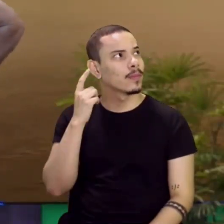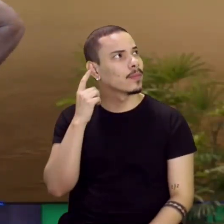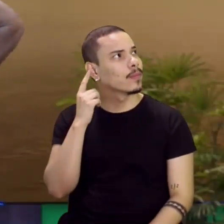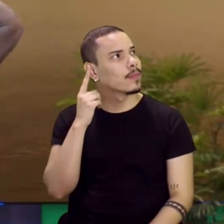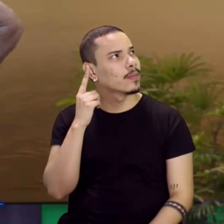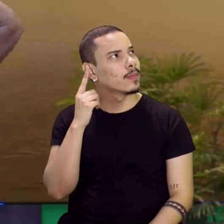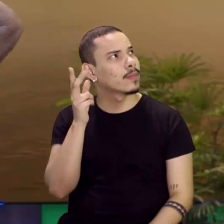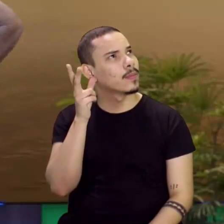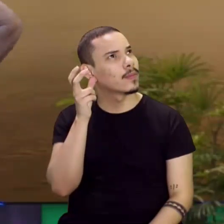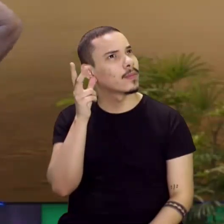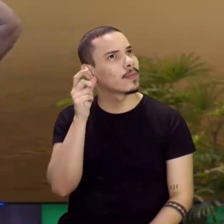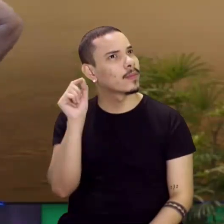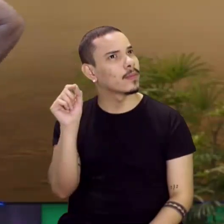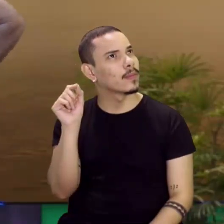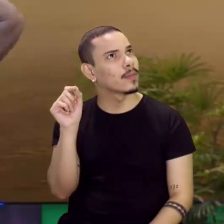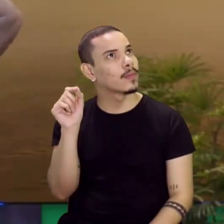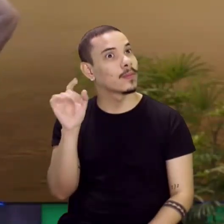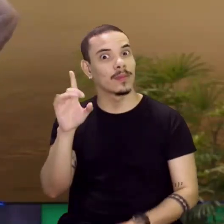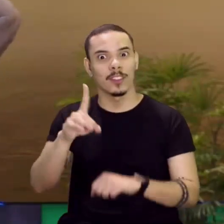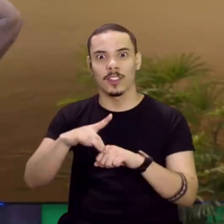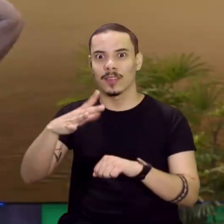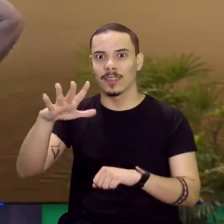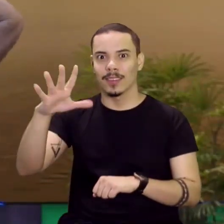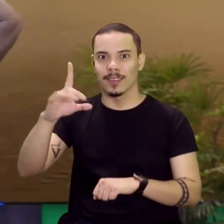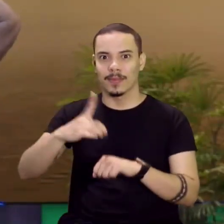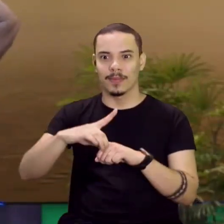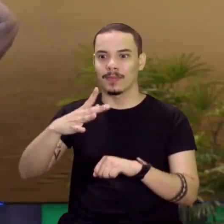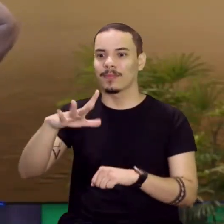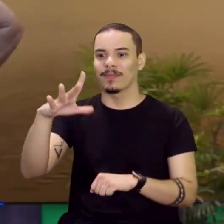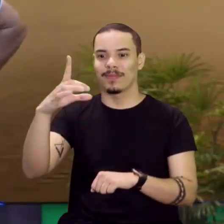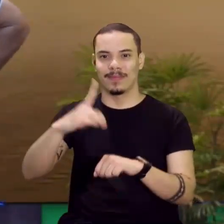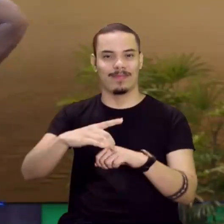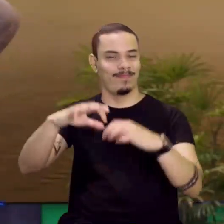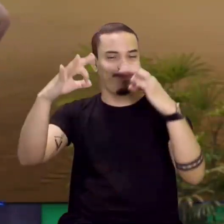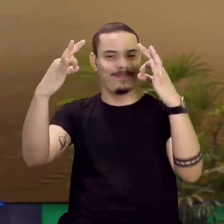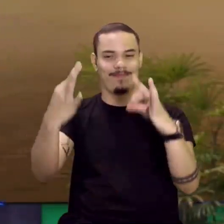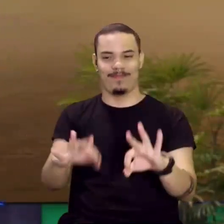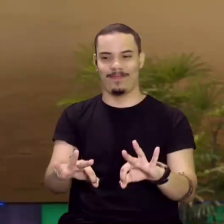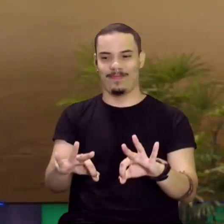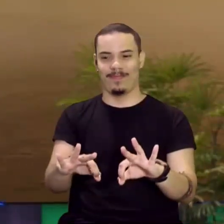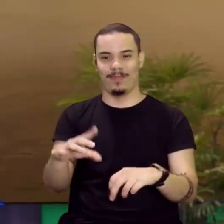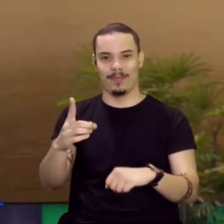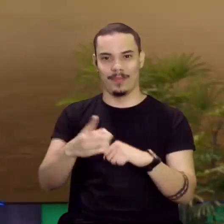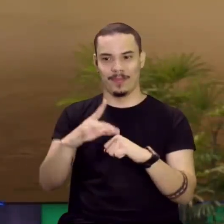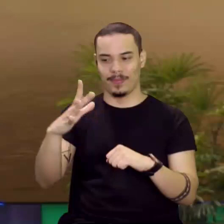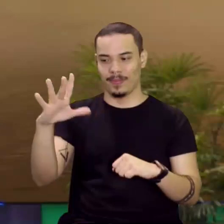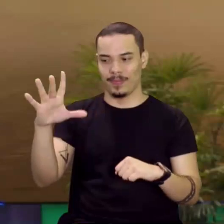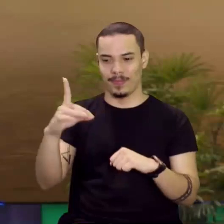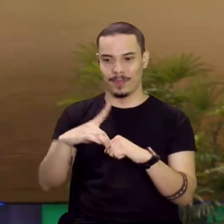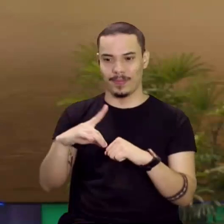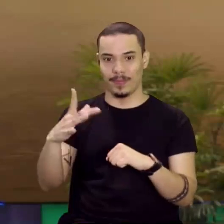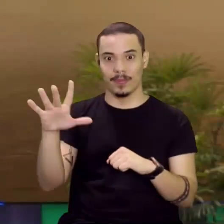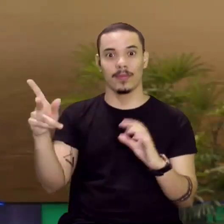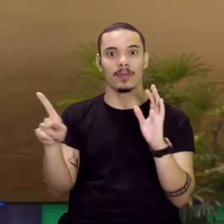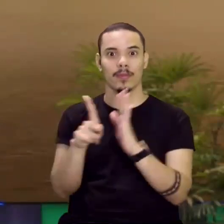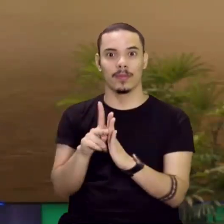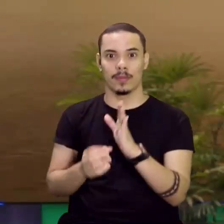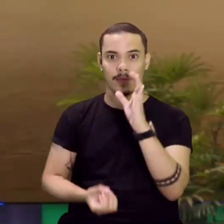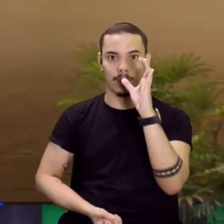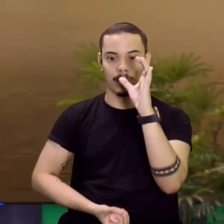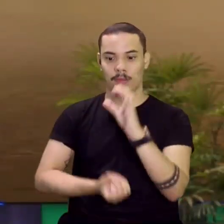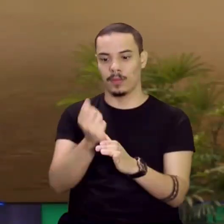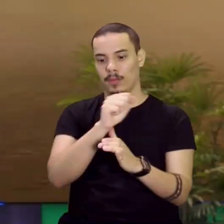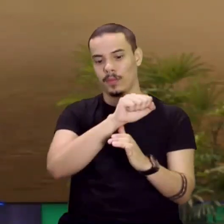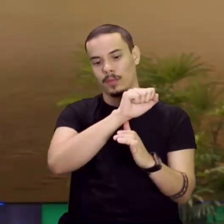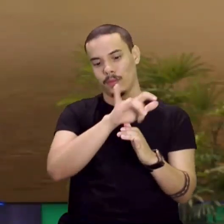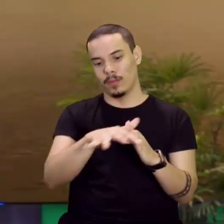falando. Diamante. Isso mesmo, tu acertou. O diamante é de origem vulcânica.